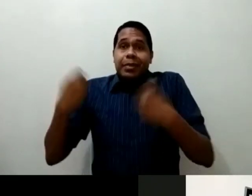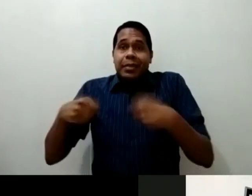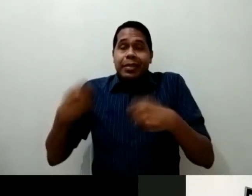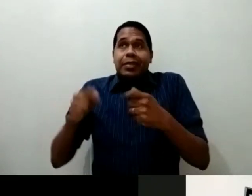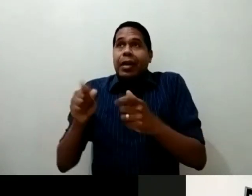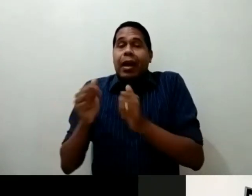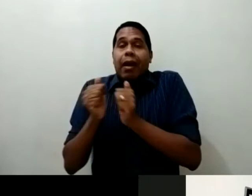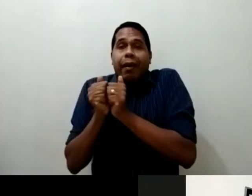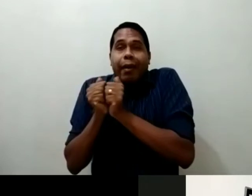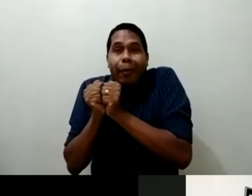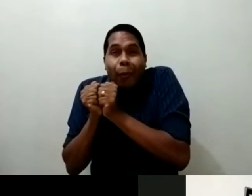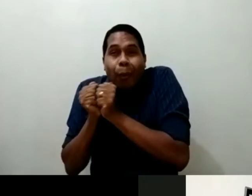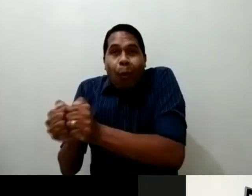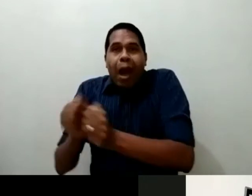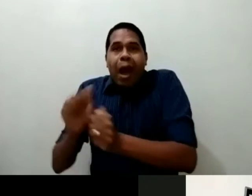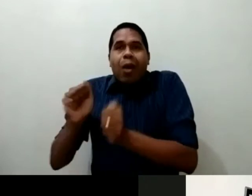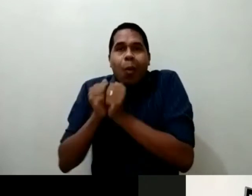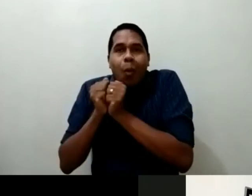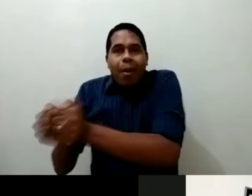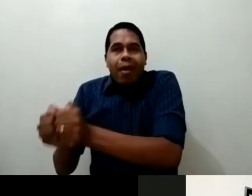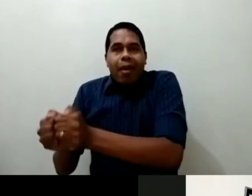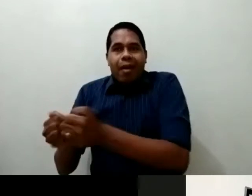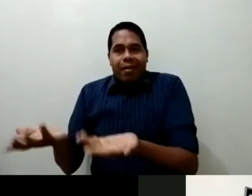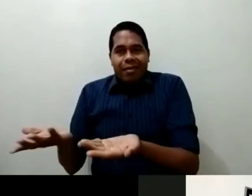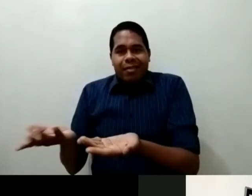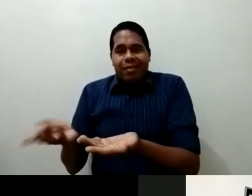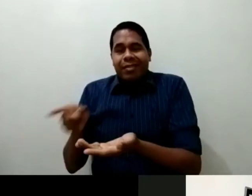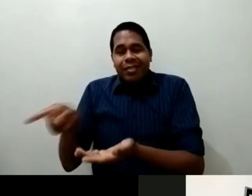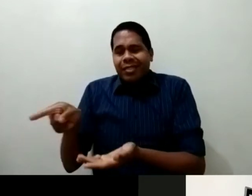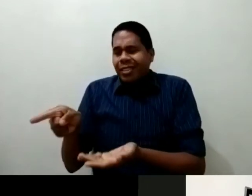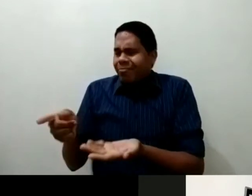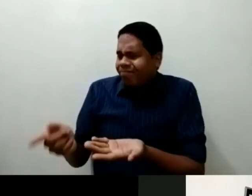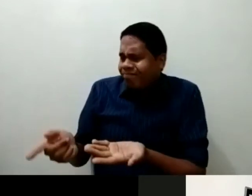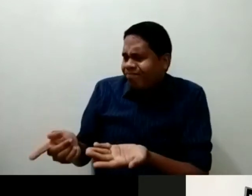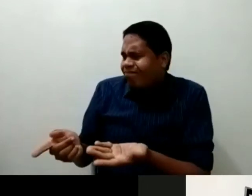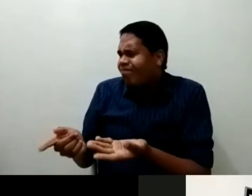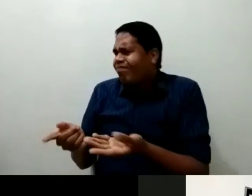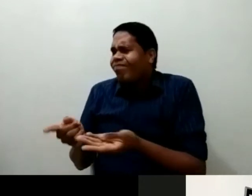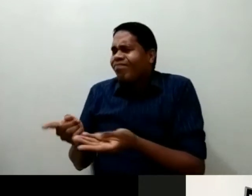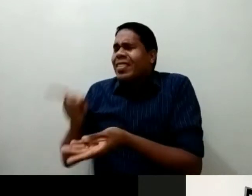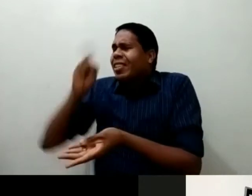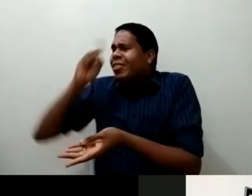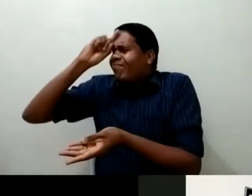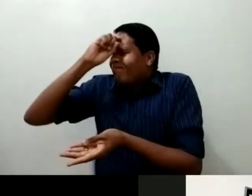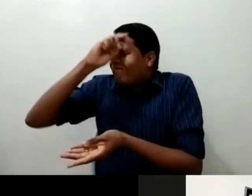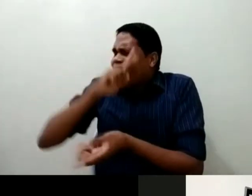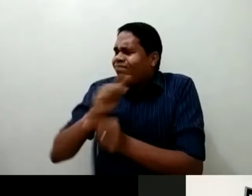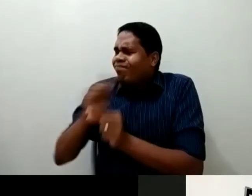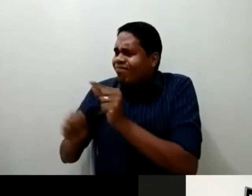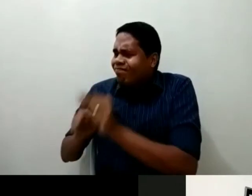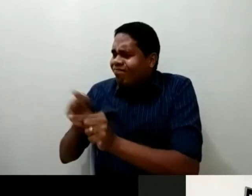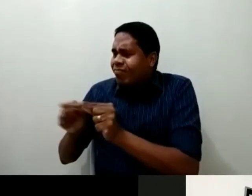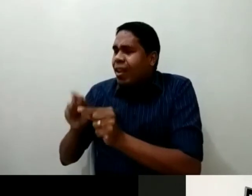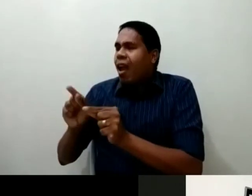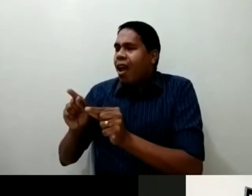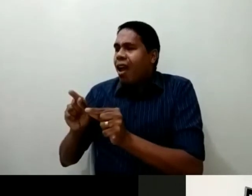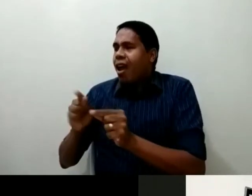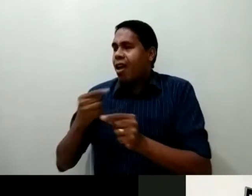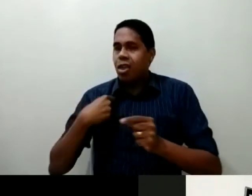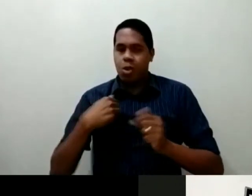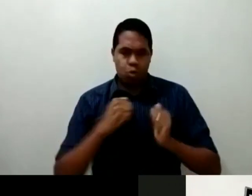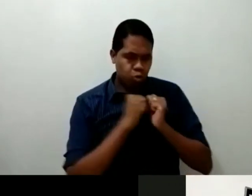quanto a isso. Então, é necessário que estejamos sempre juntos com a pessoa surda e